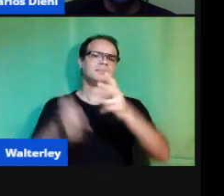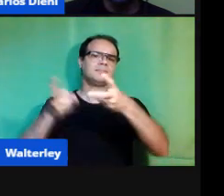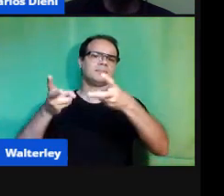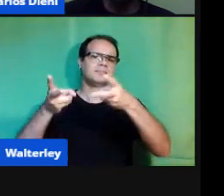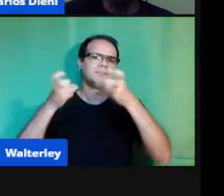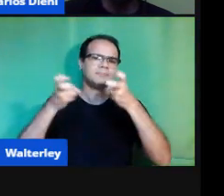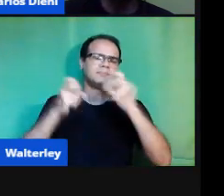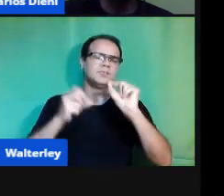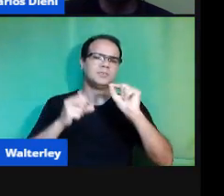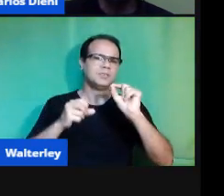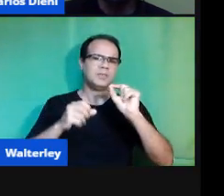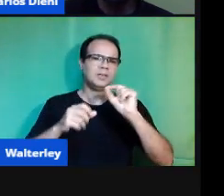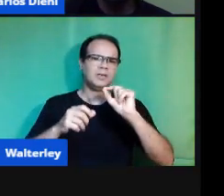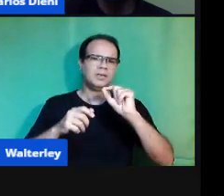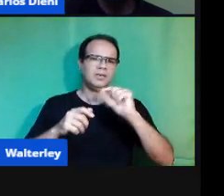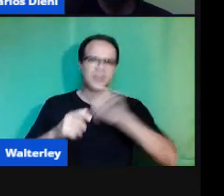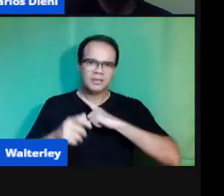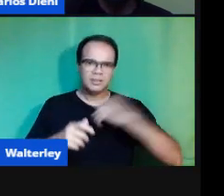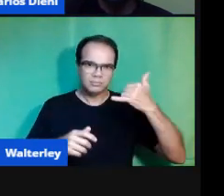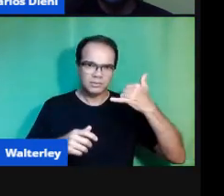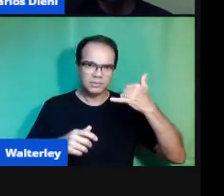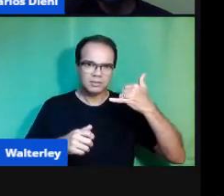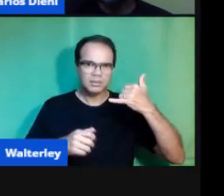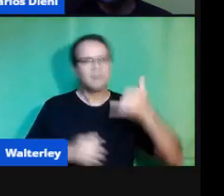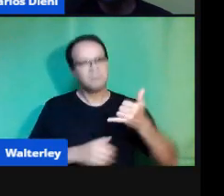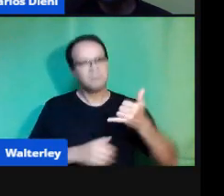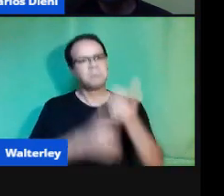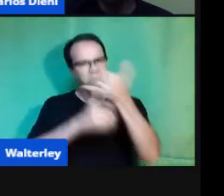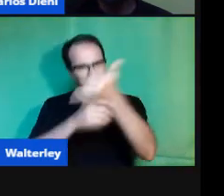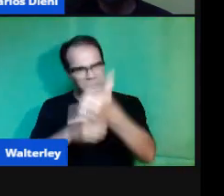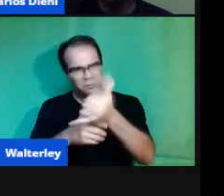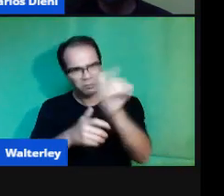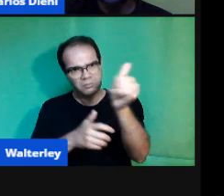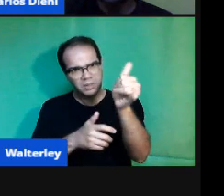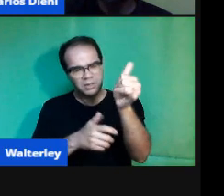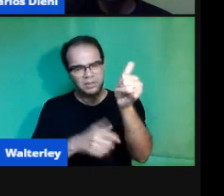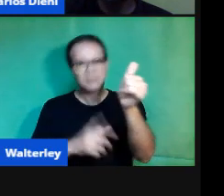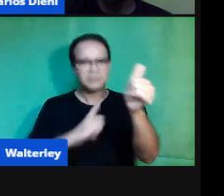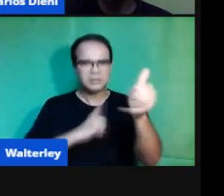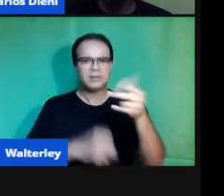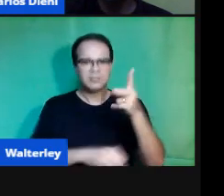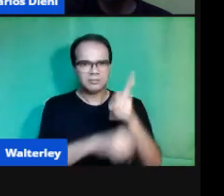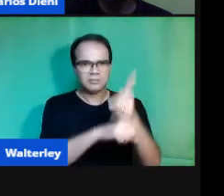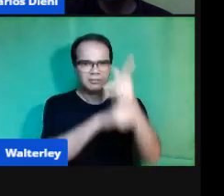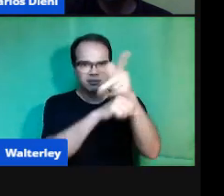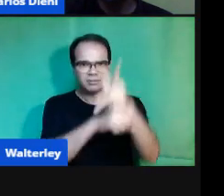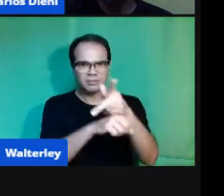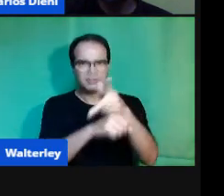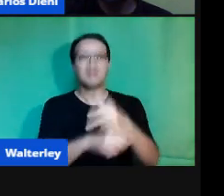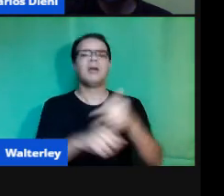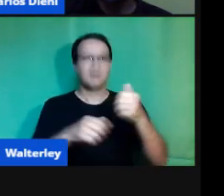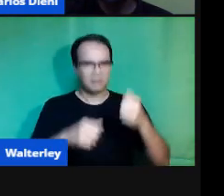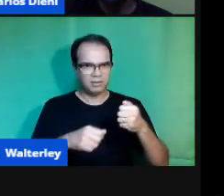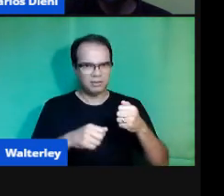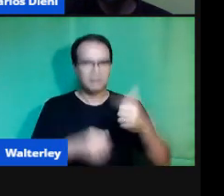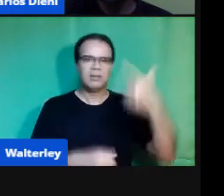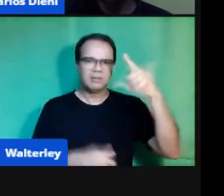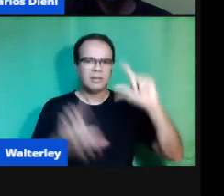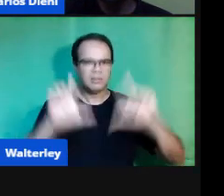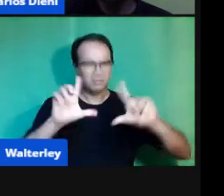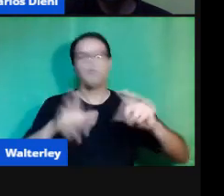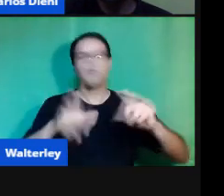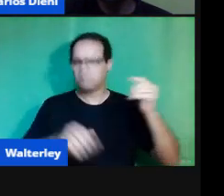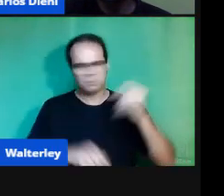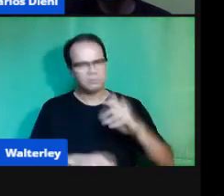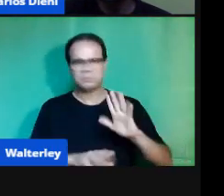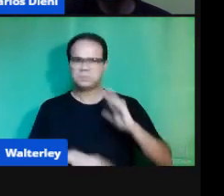da forma que é possível. Então, também foi feito no curso de documentário. Prosa e Segredos com